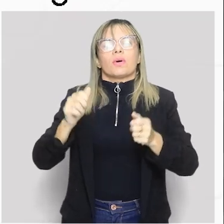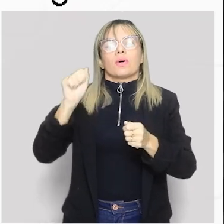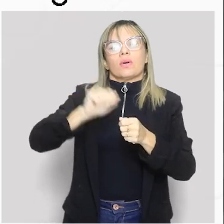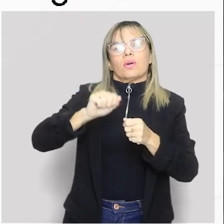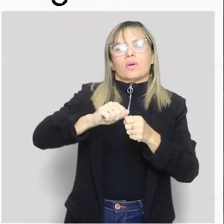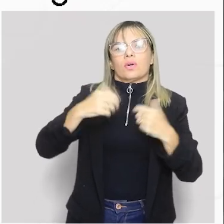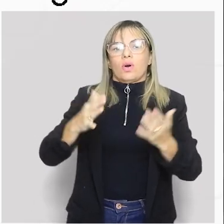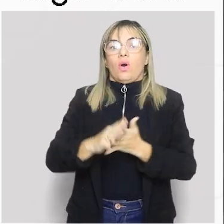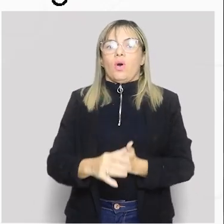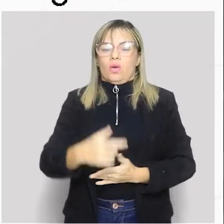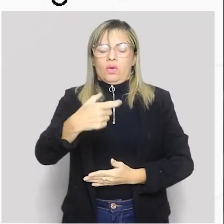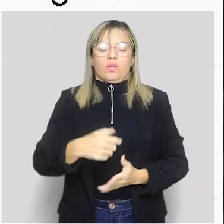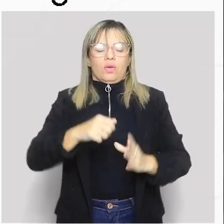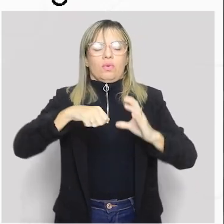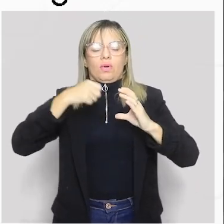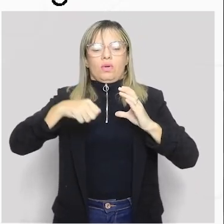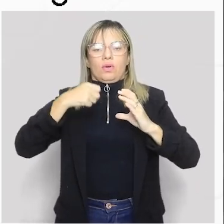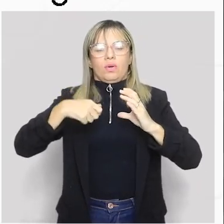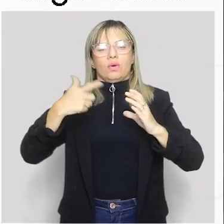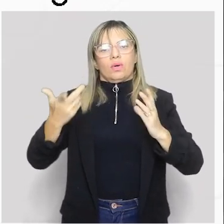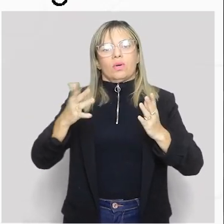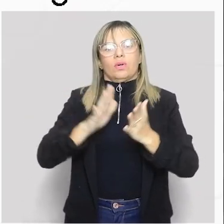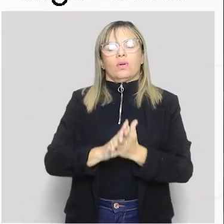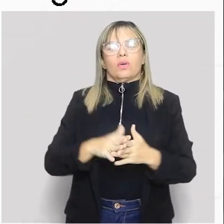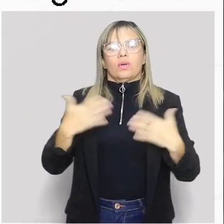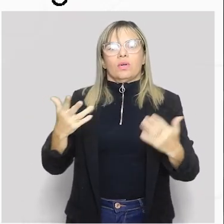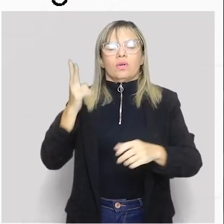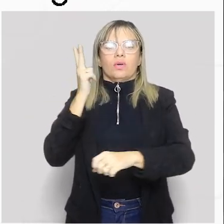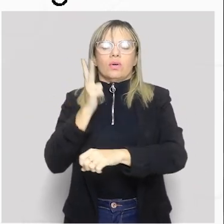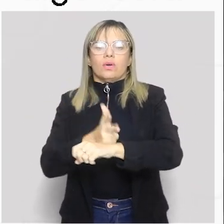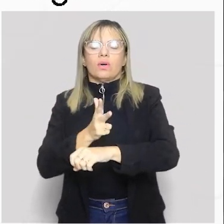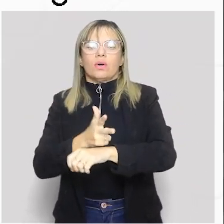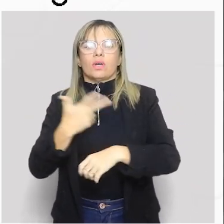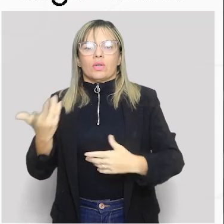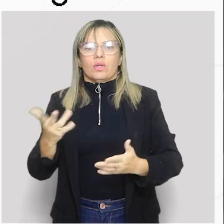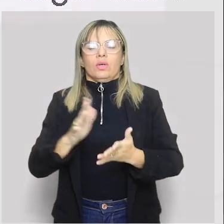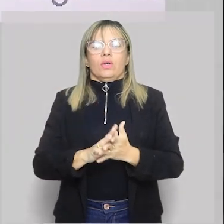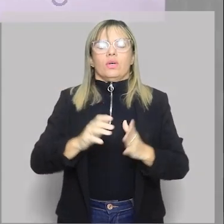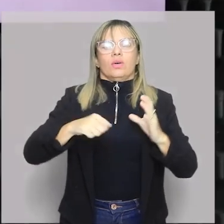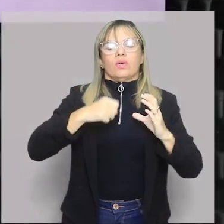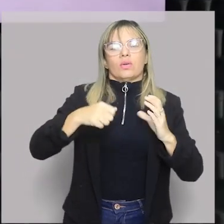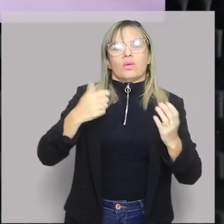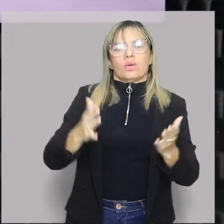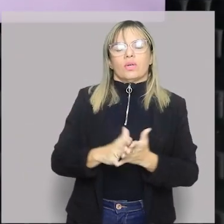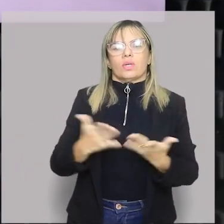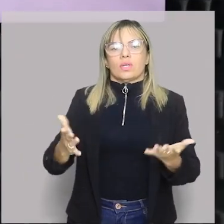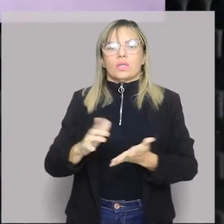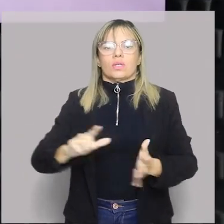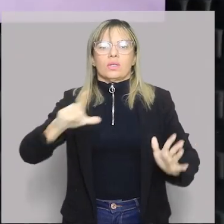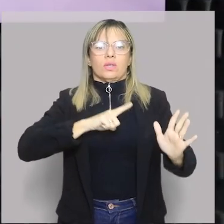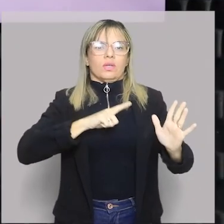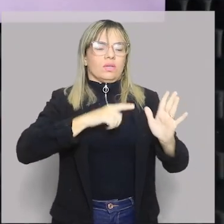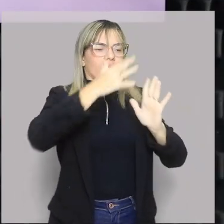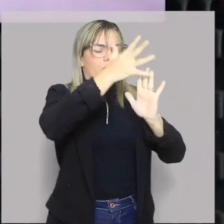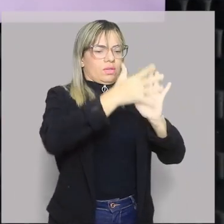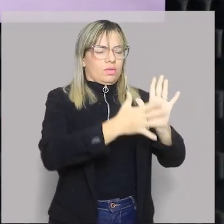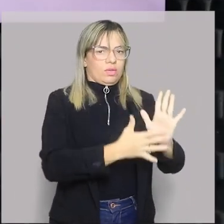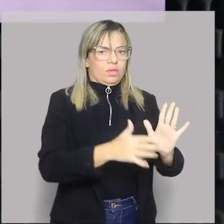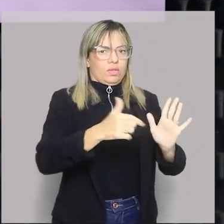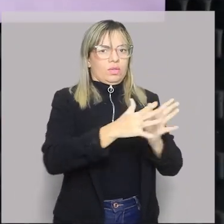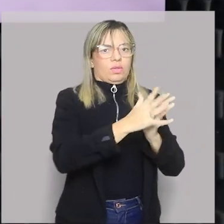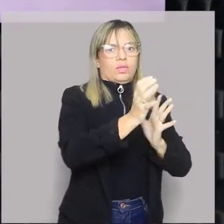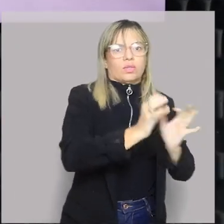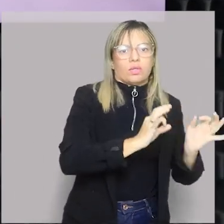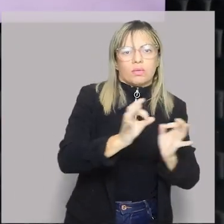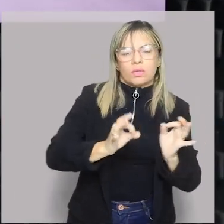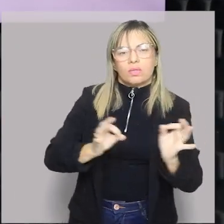aqui gravando, certo? Esse vídeo que vocês estão assistindo é um vídeo gravado. Então, houve um roteiro para essa gravação, houve